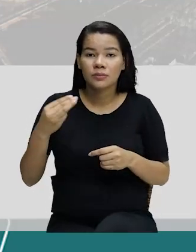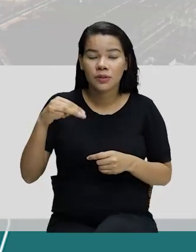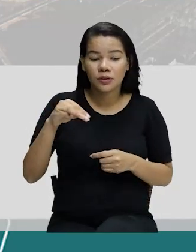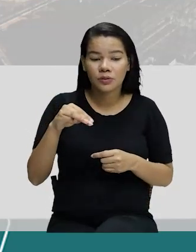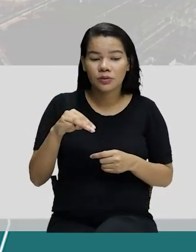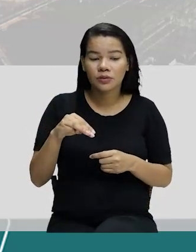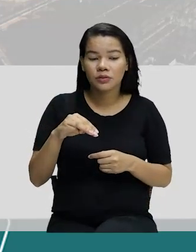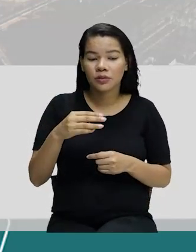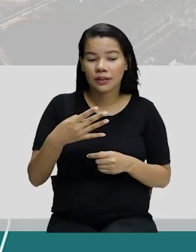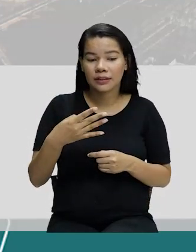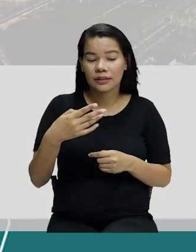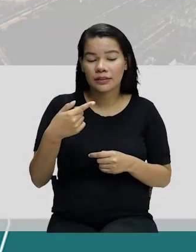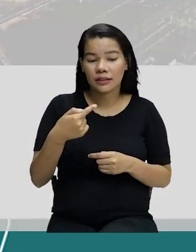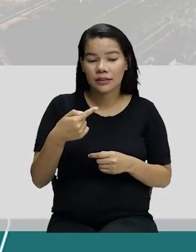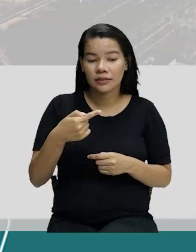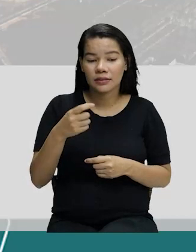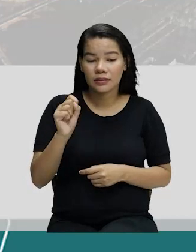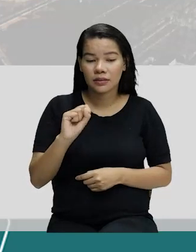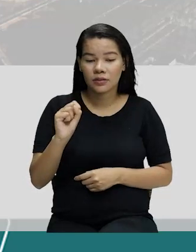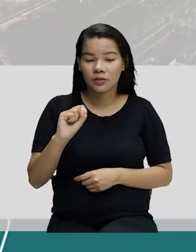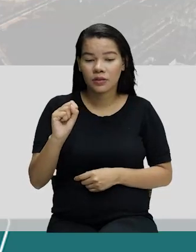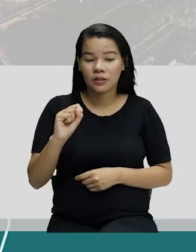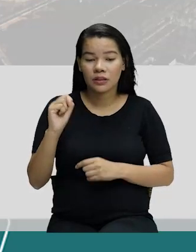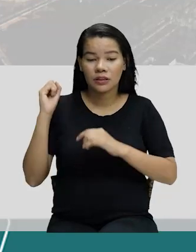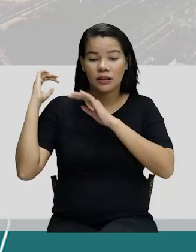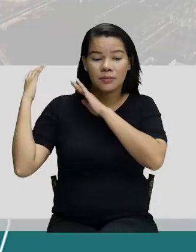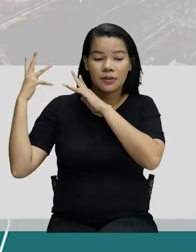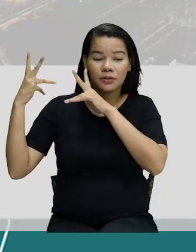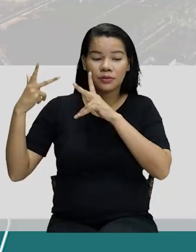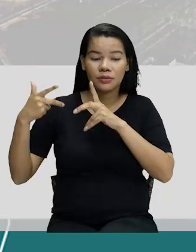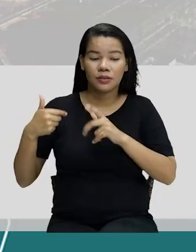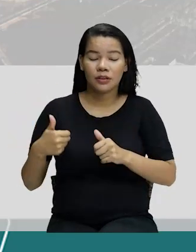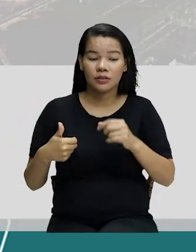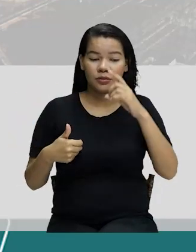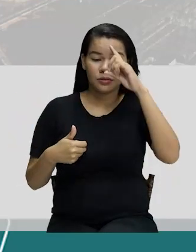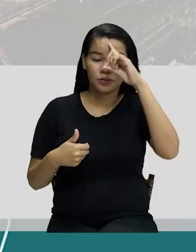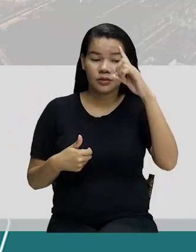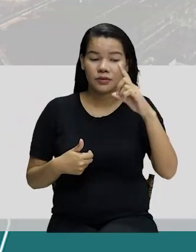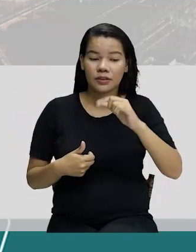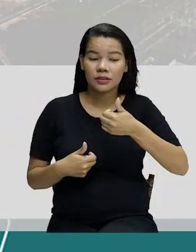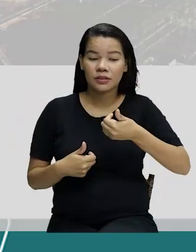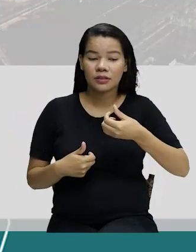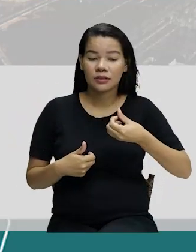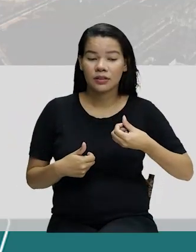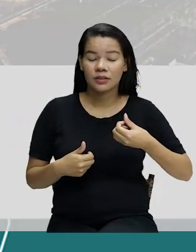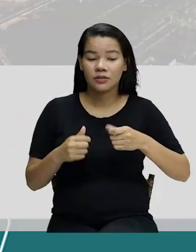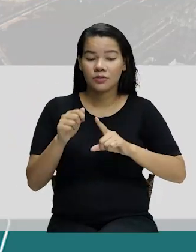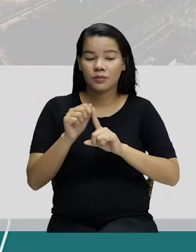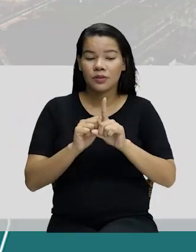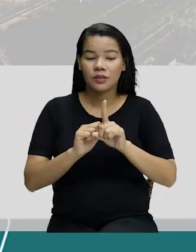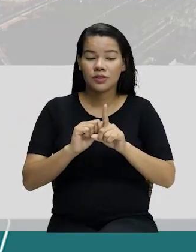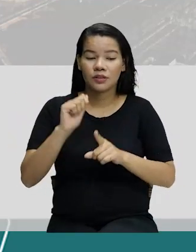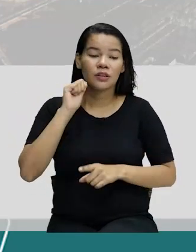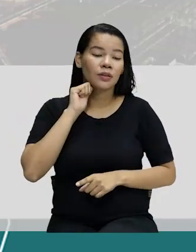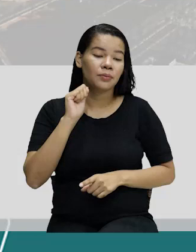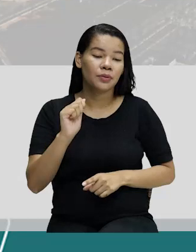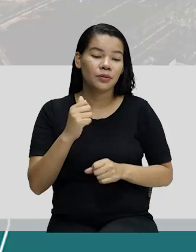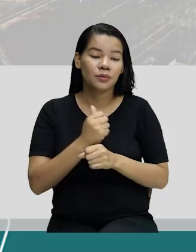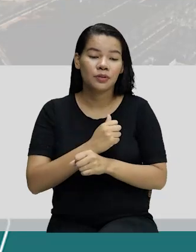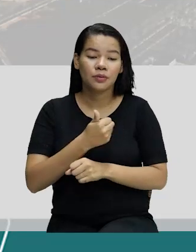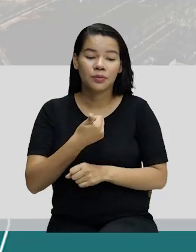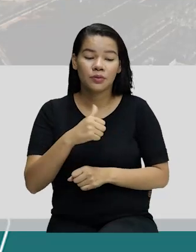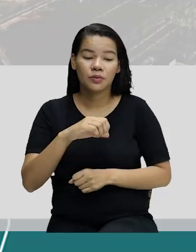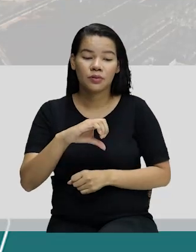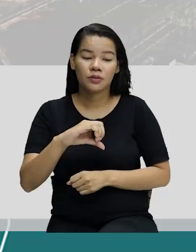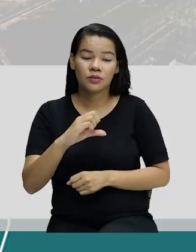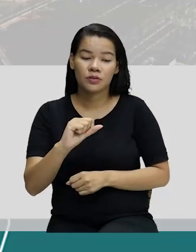madrugada do dia 26 de abril de 1986. Esse acidente aconteceu no reator 4 da usina de